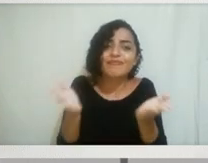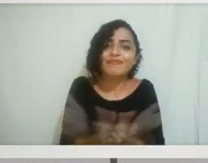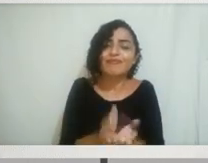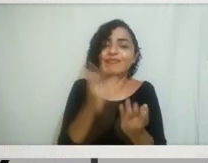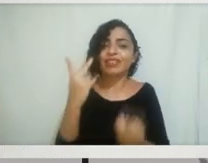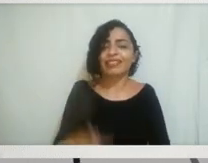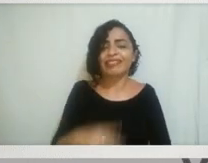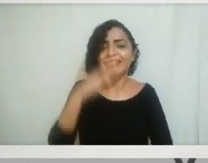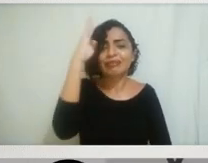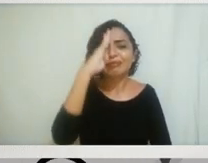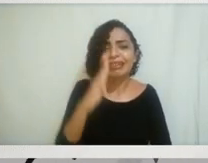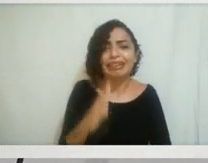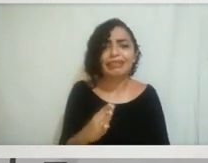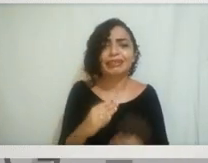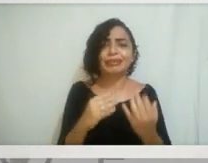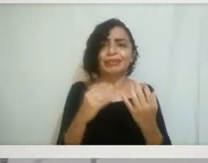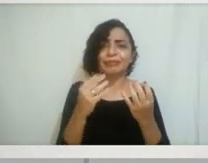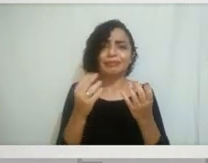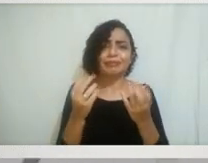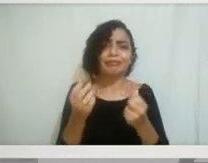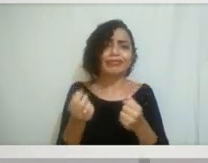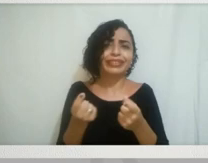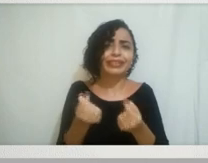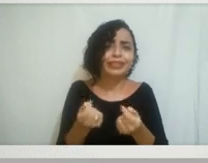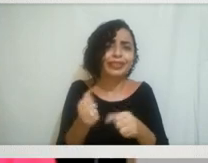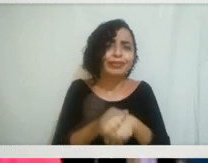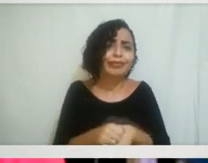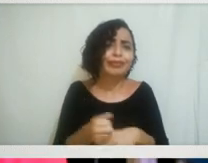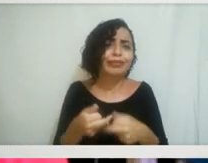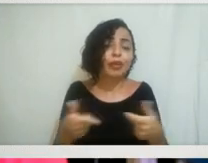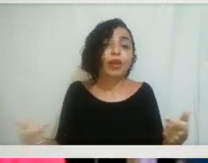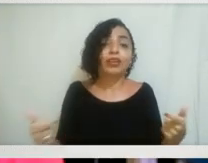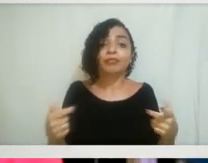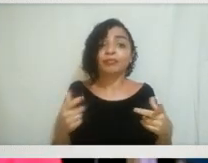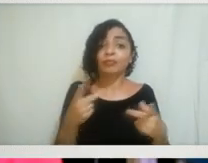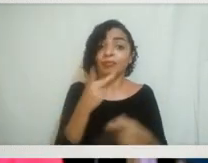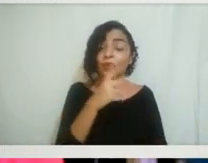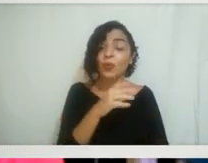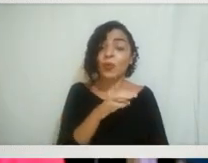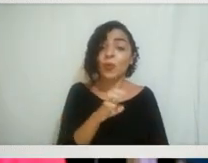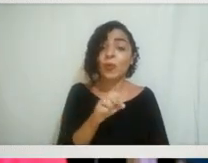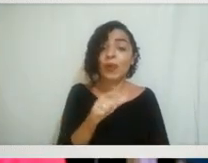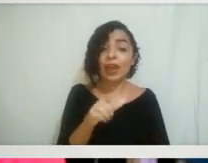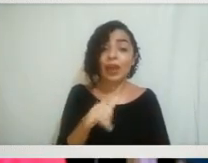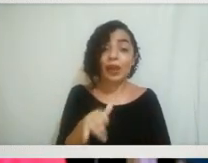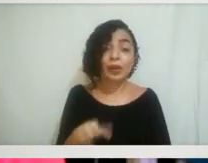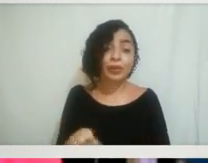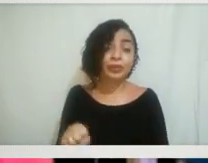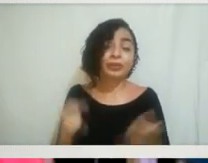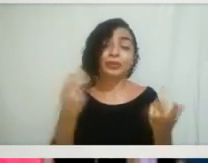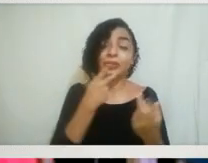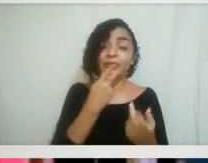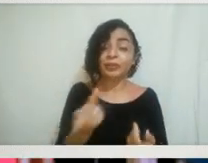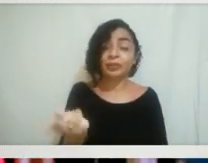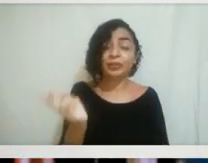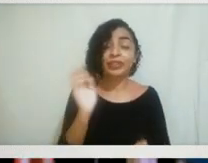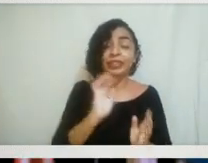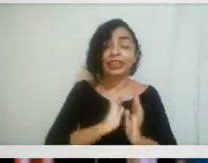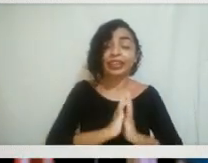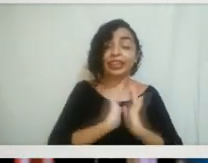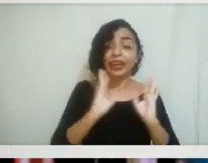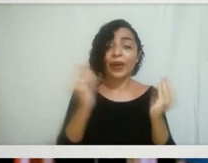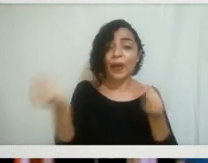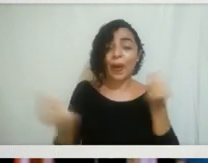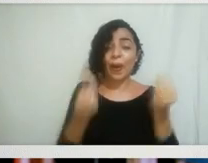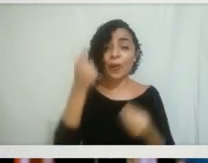de pobreza do nosso país, as misérias. E aí acabou ficando inacabado, e o Welles considerou que essa